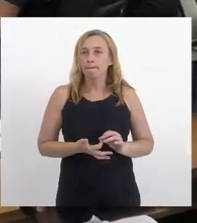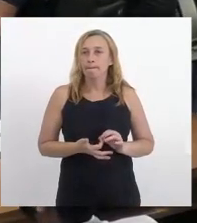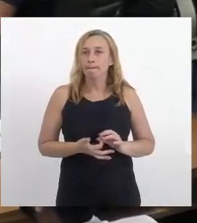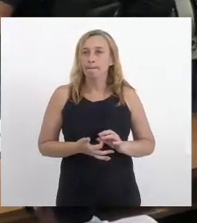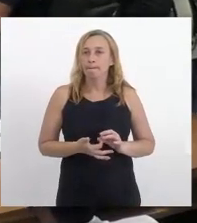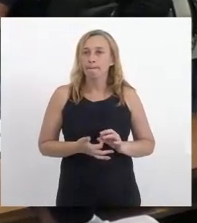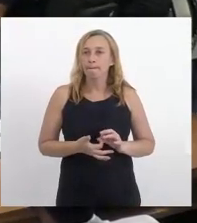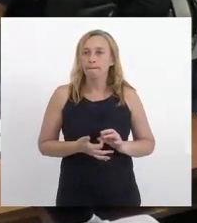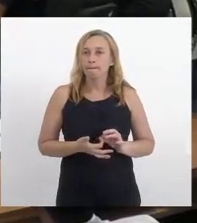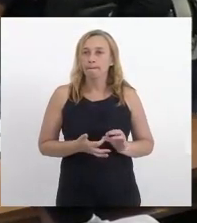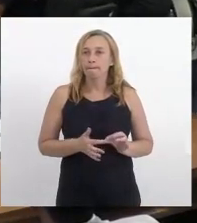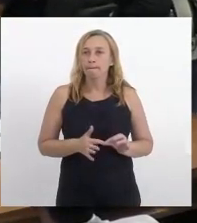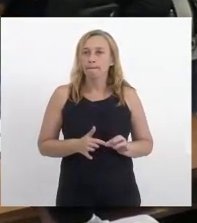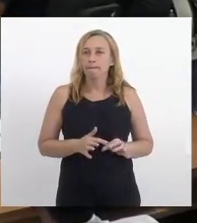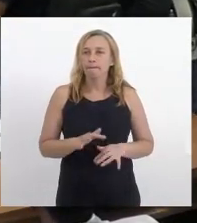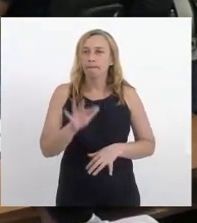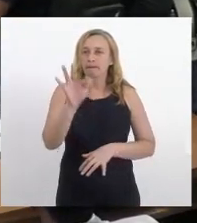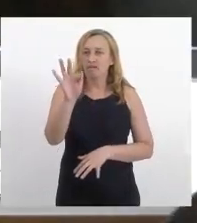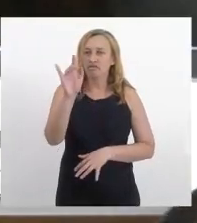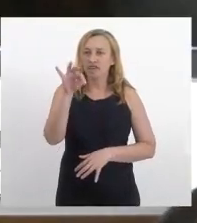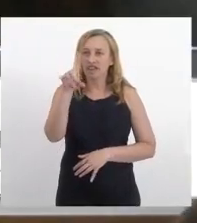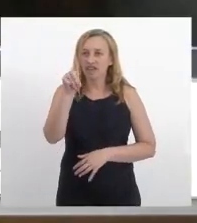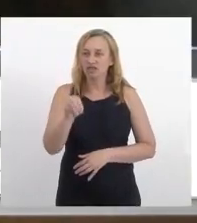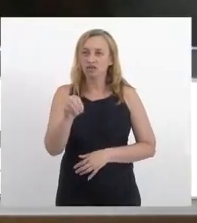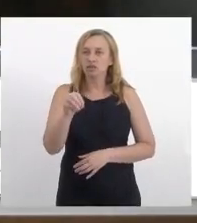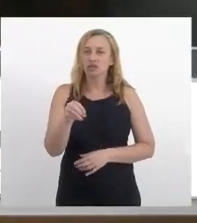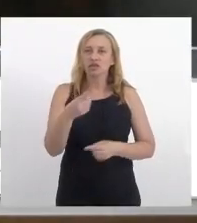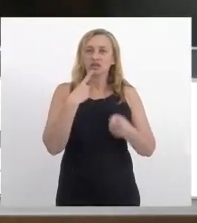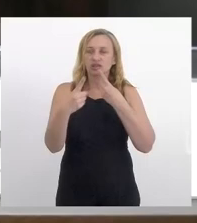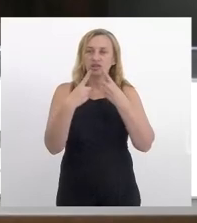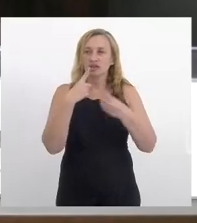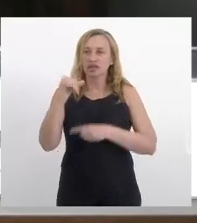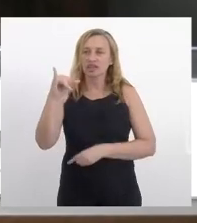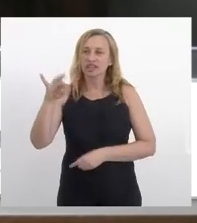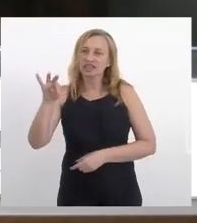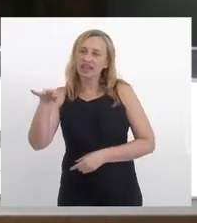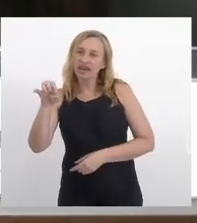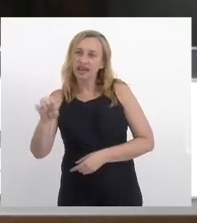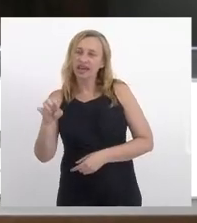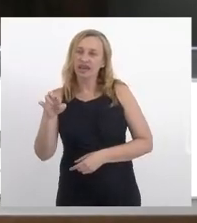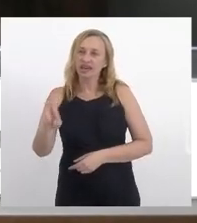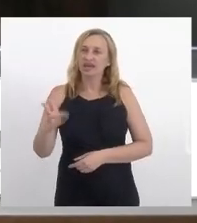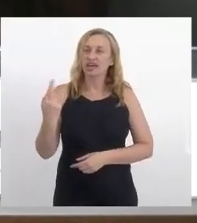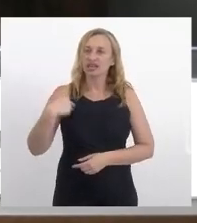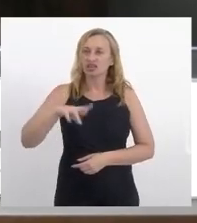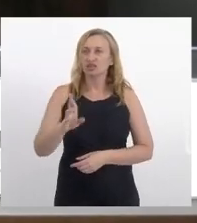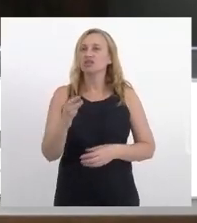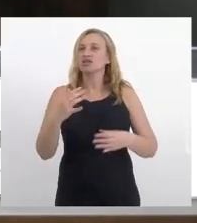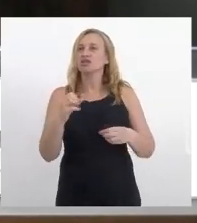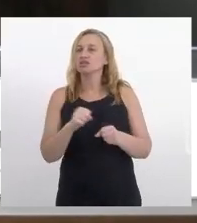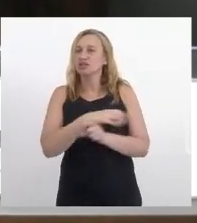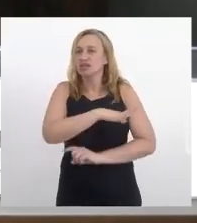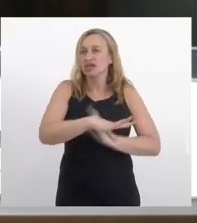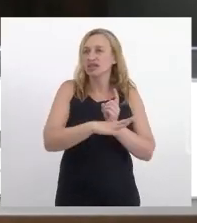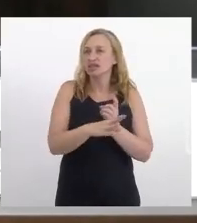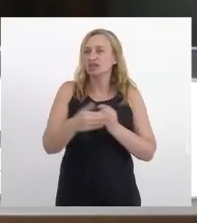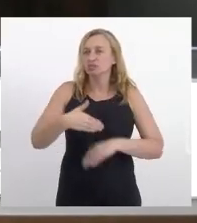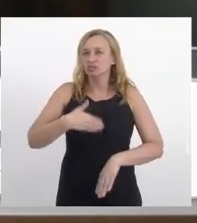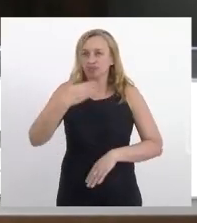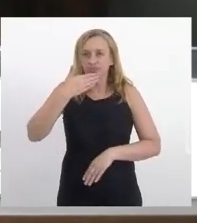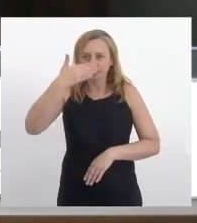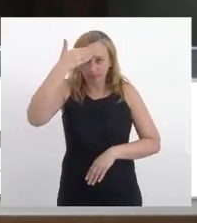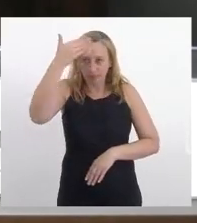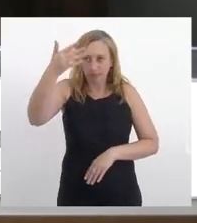Fernando Luiz Guimarães Celino, responsável pelo diálogo interreligioso da Sociedade Beneficente Muçulmana do Rio de